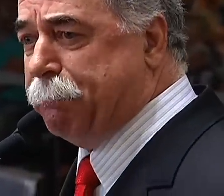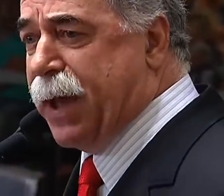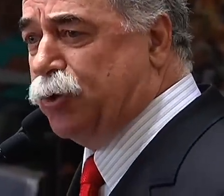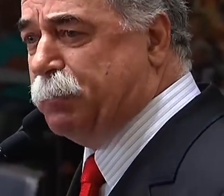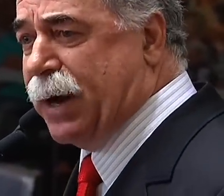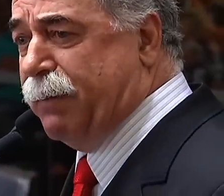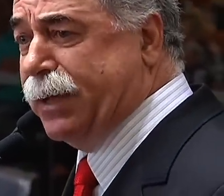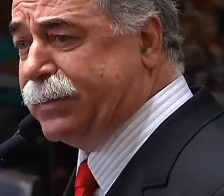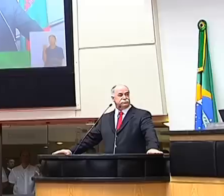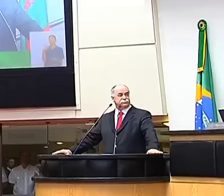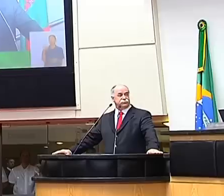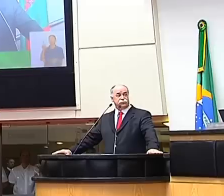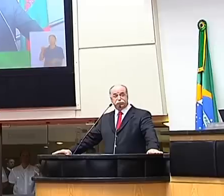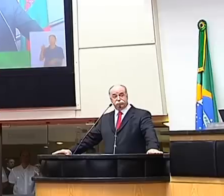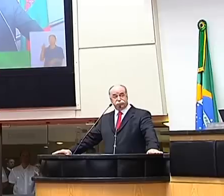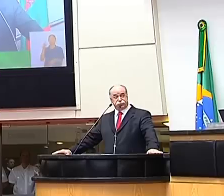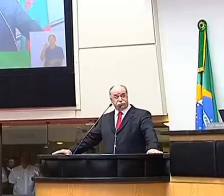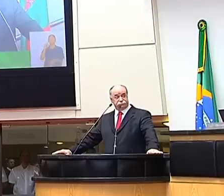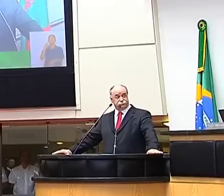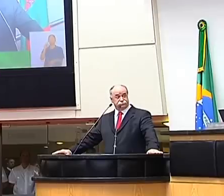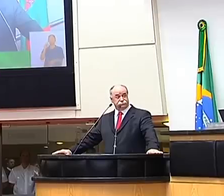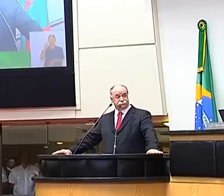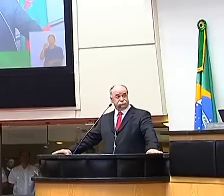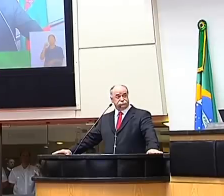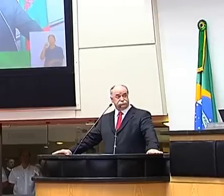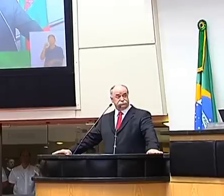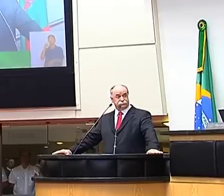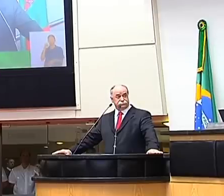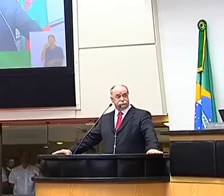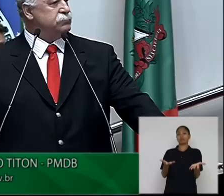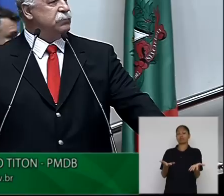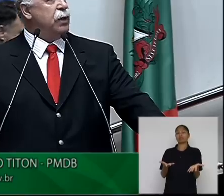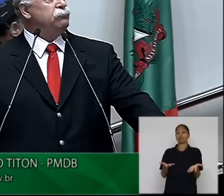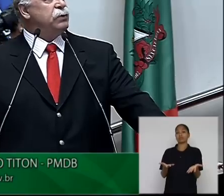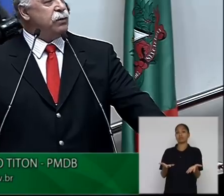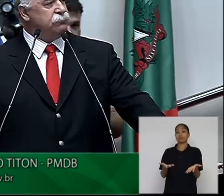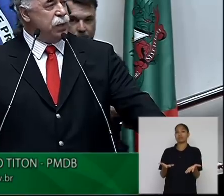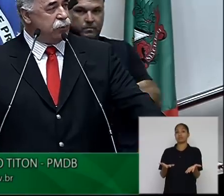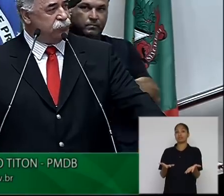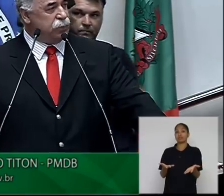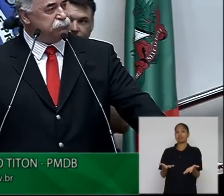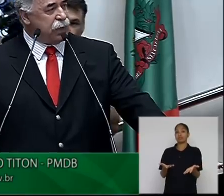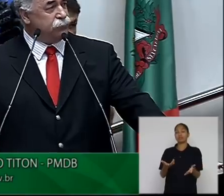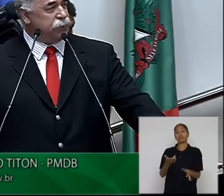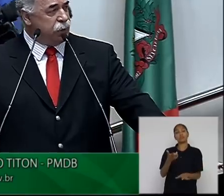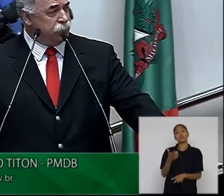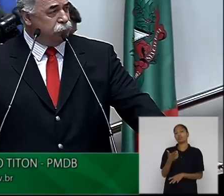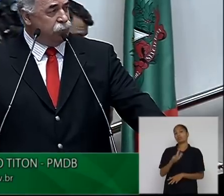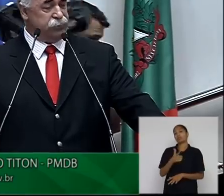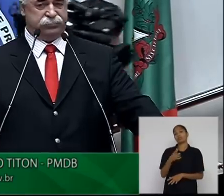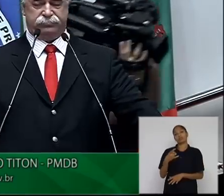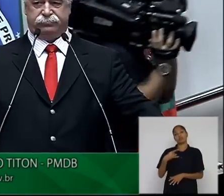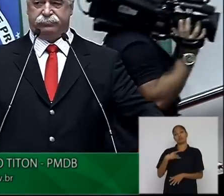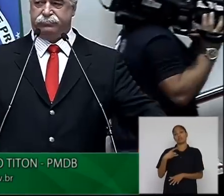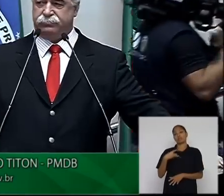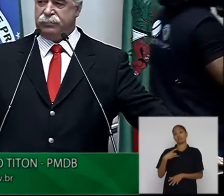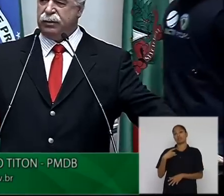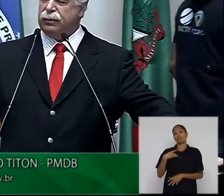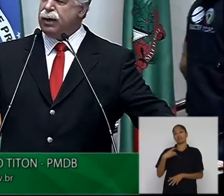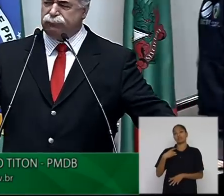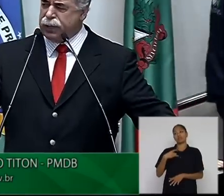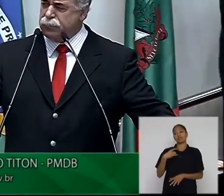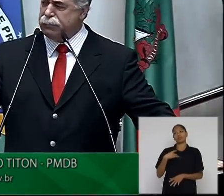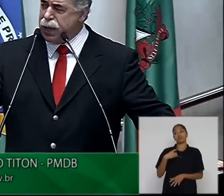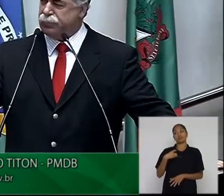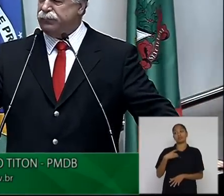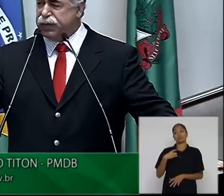tribuna a disposição em cooperar com as investigações. Não tenho medo, deputado Kennedy Nunes.